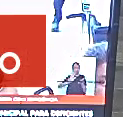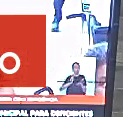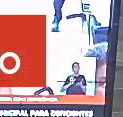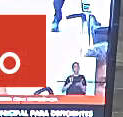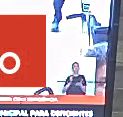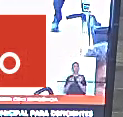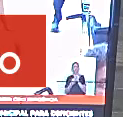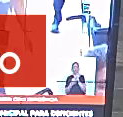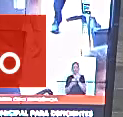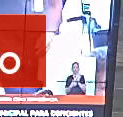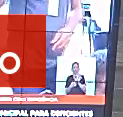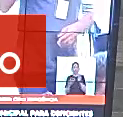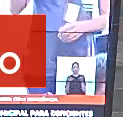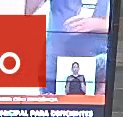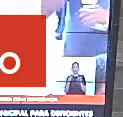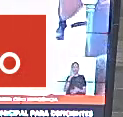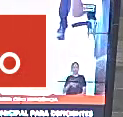hoje.